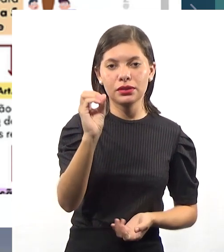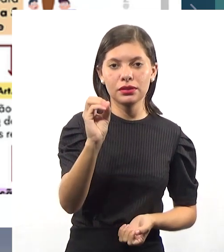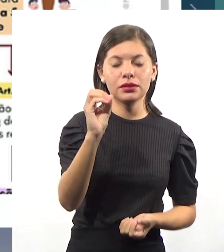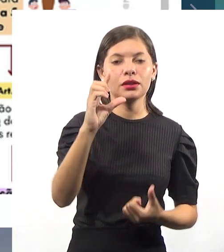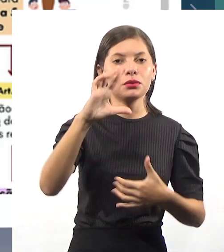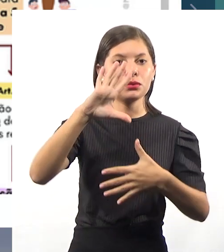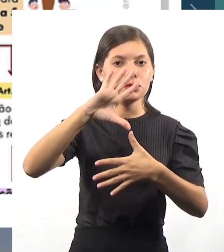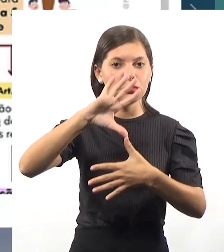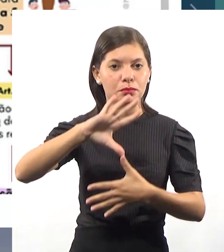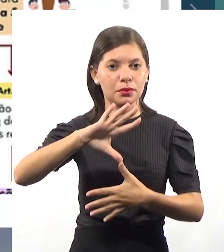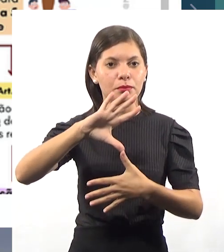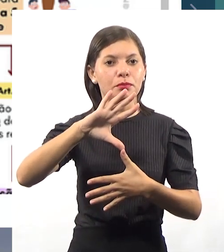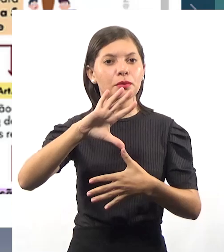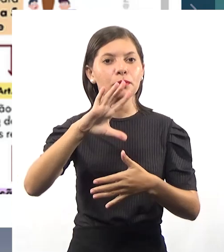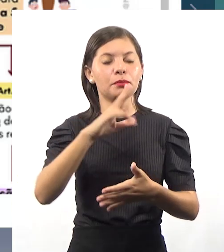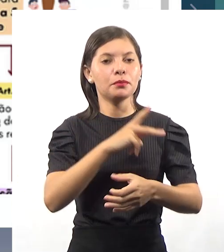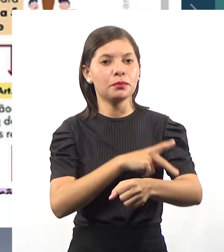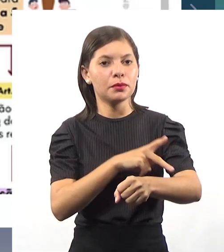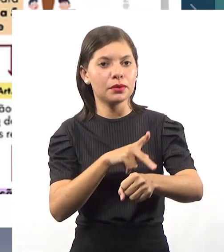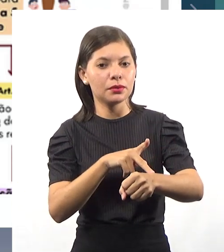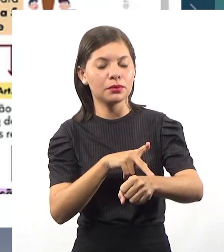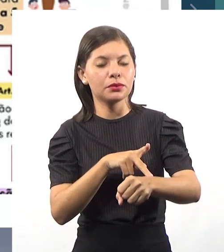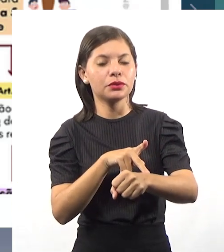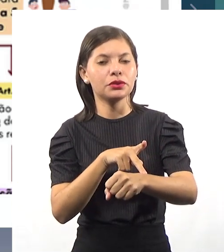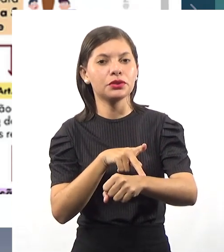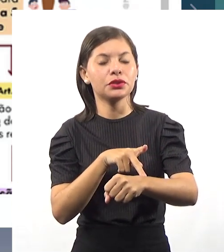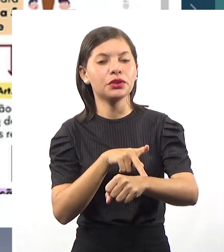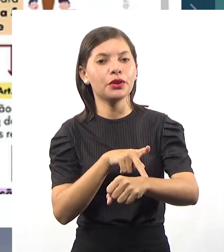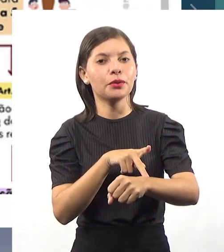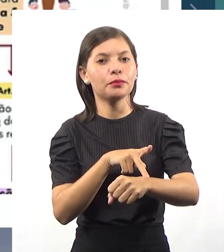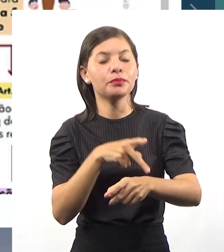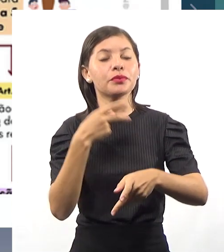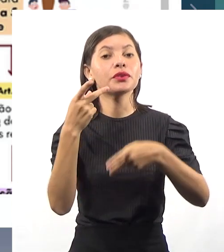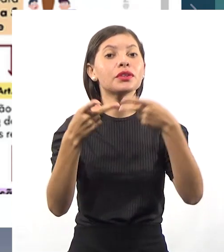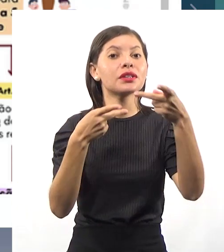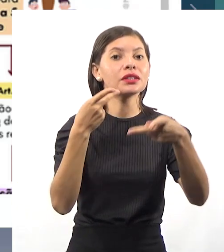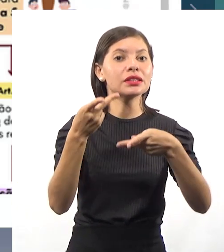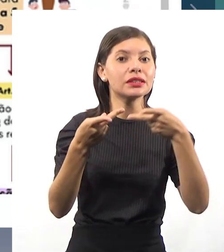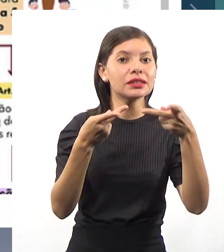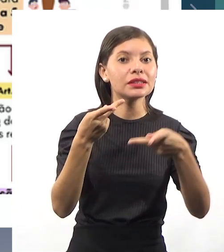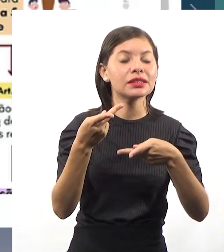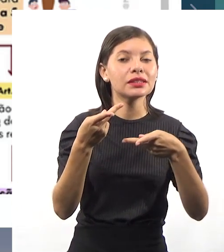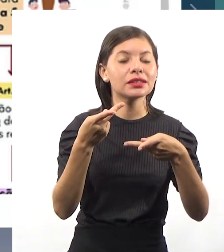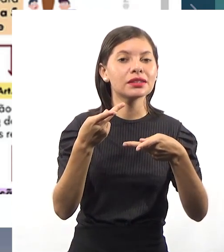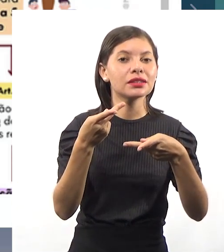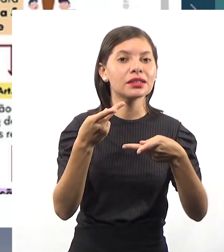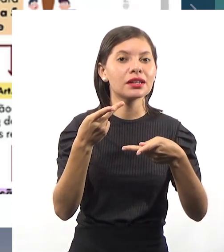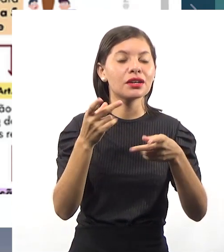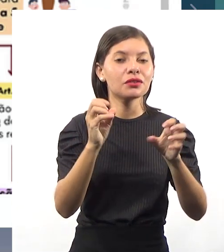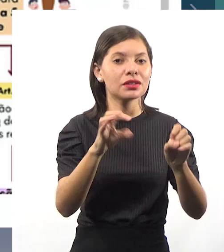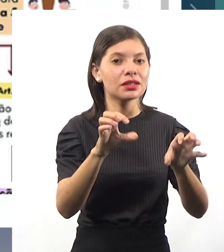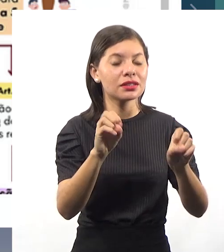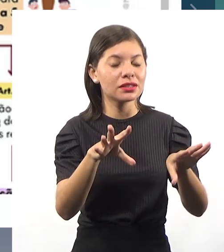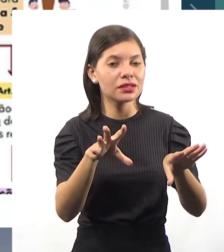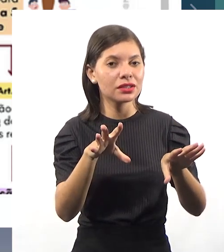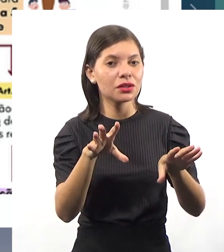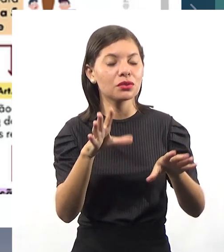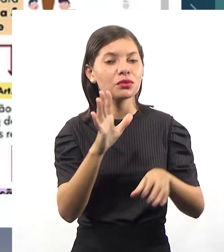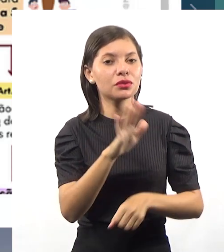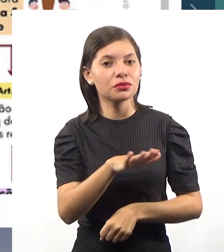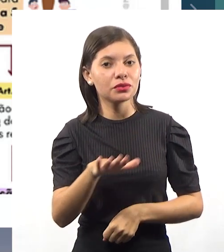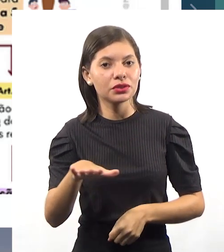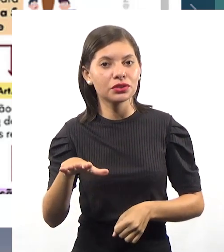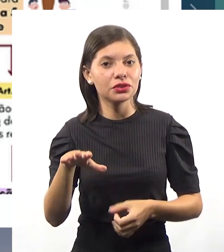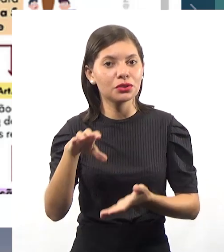nosso mapa aqui do Pedagogia Online vai dizer que é um alerta. A educação infantil será oferecida